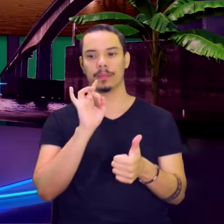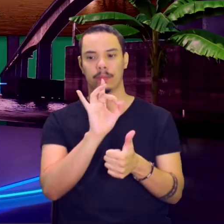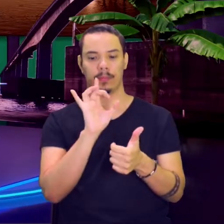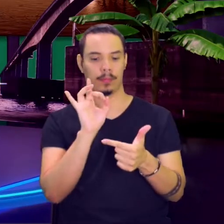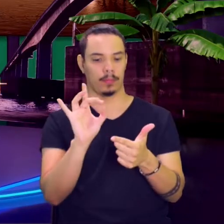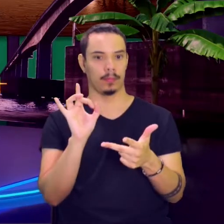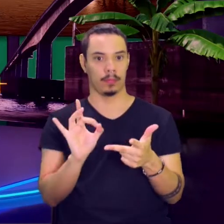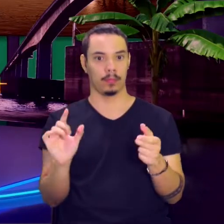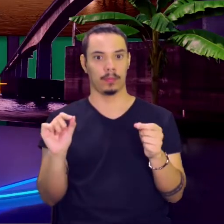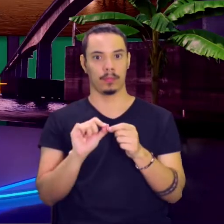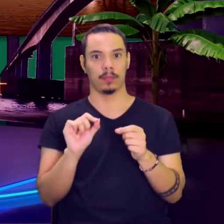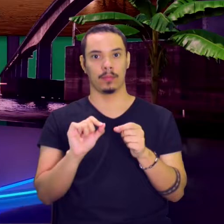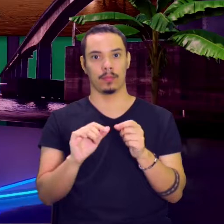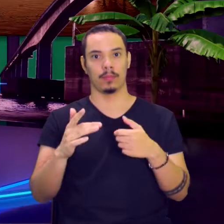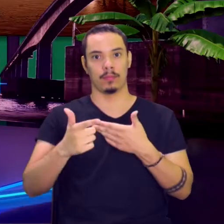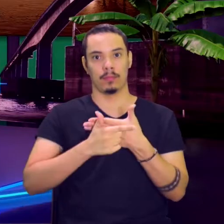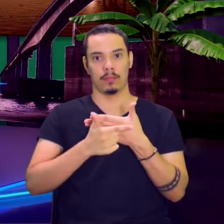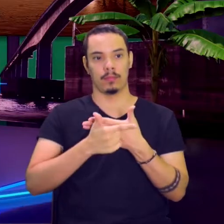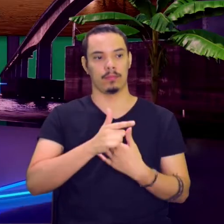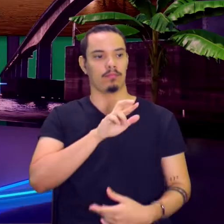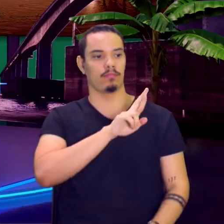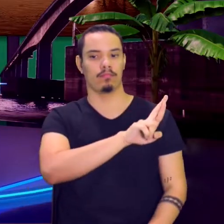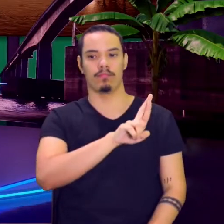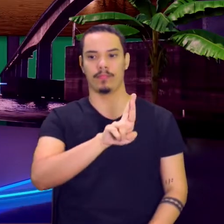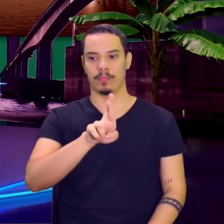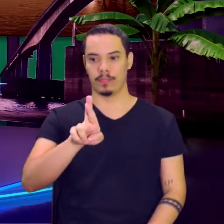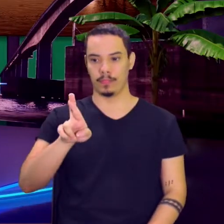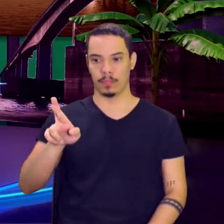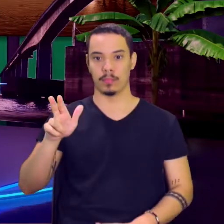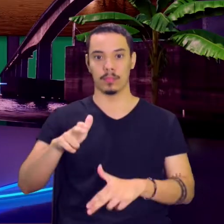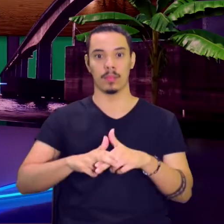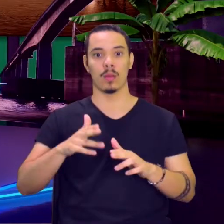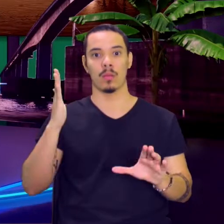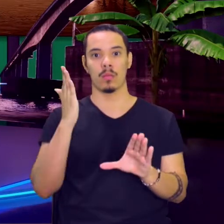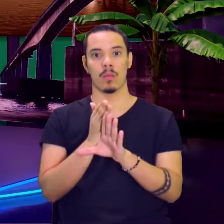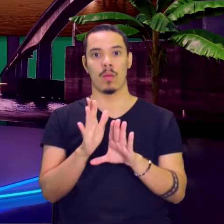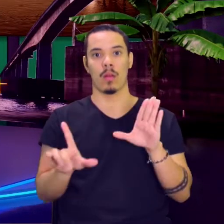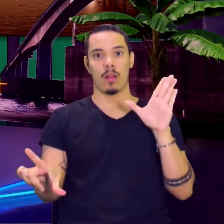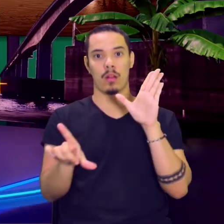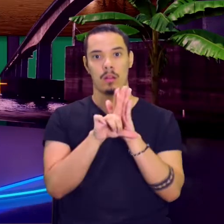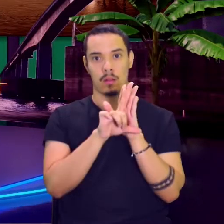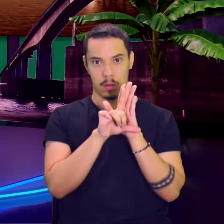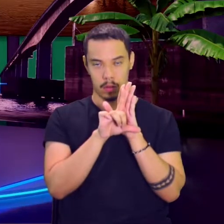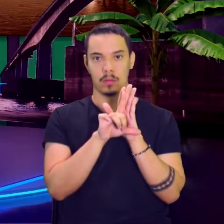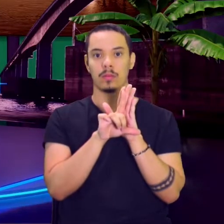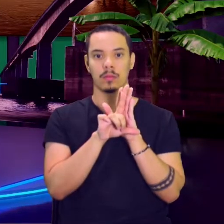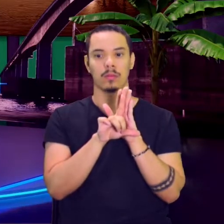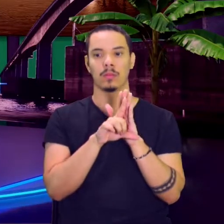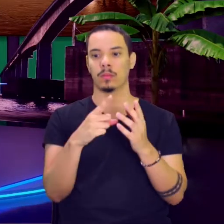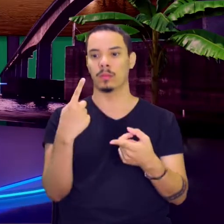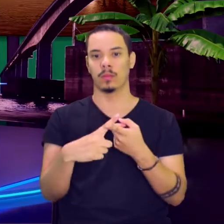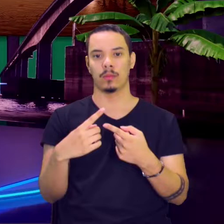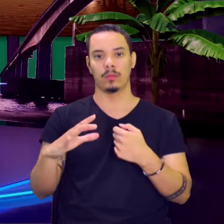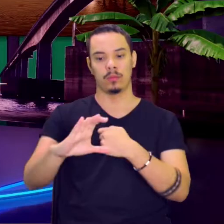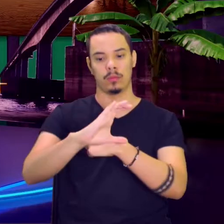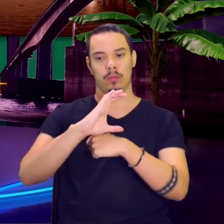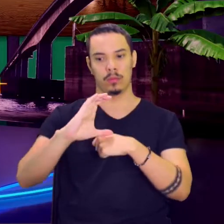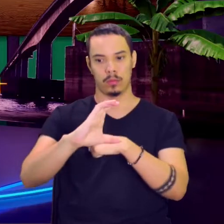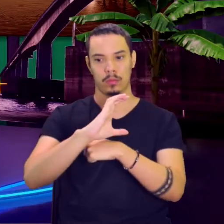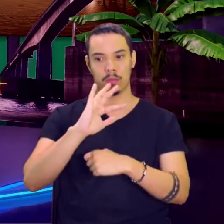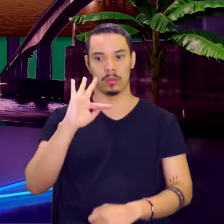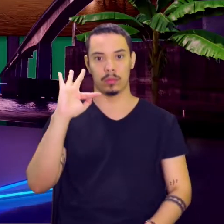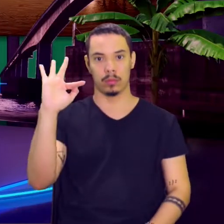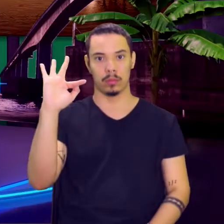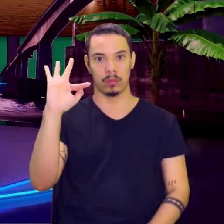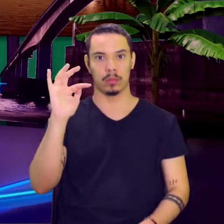fazendo a sua parte e por força de lei. Por força de lei. É a lei, a Constituição, a parte que